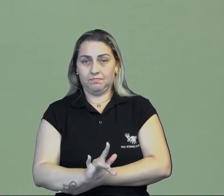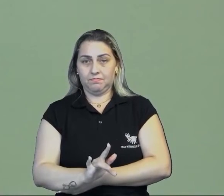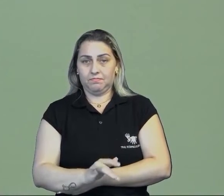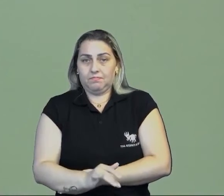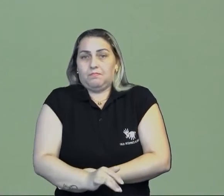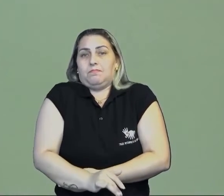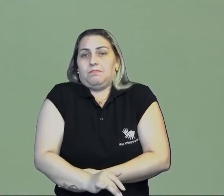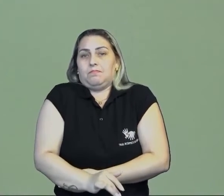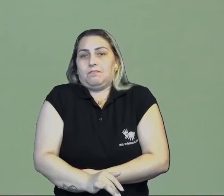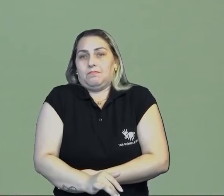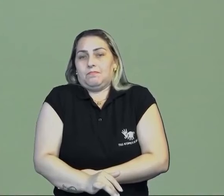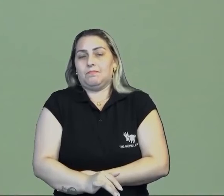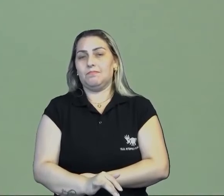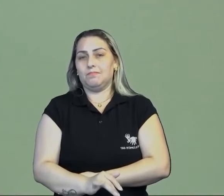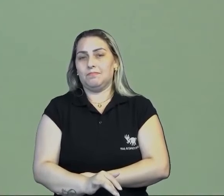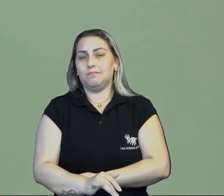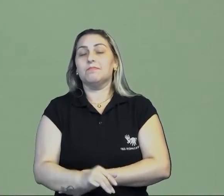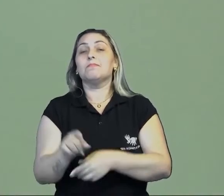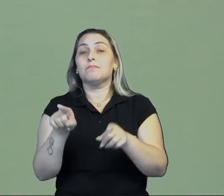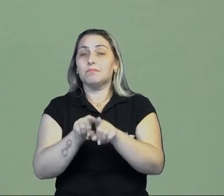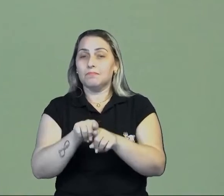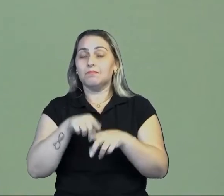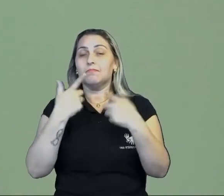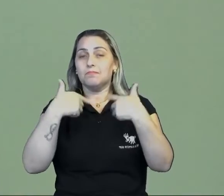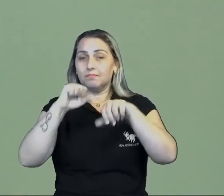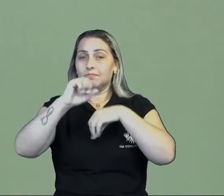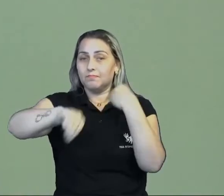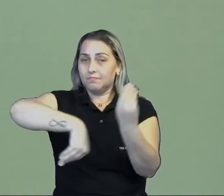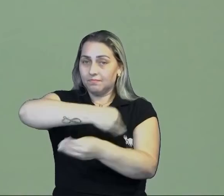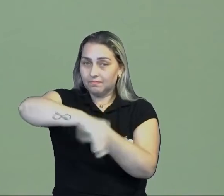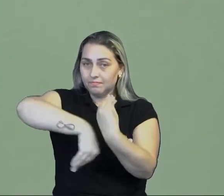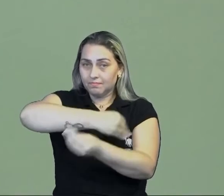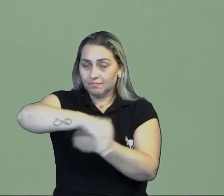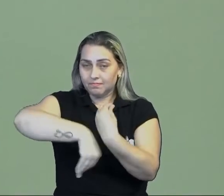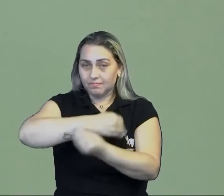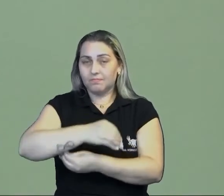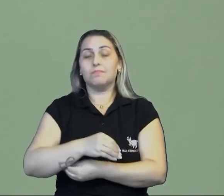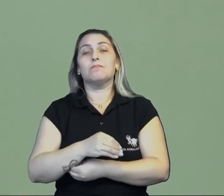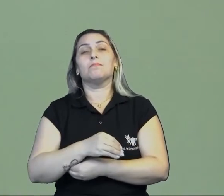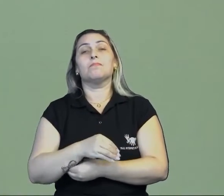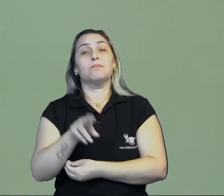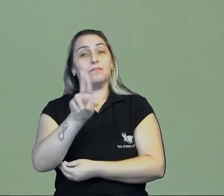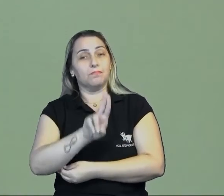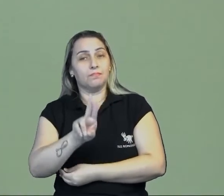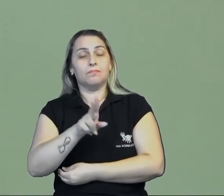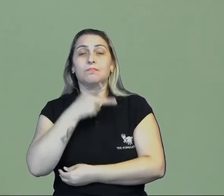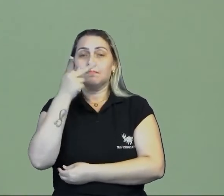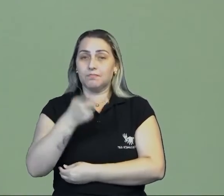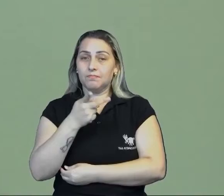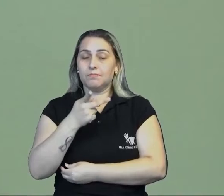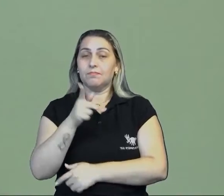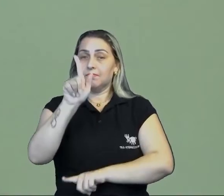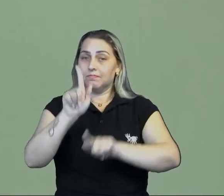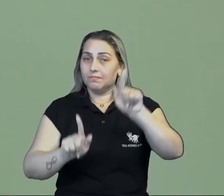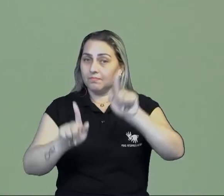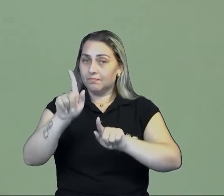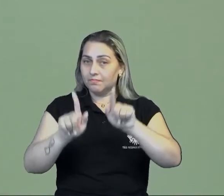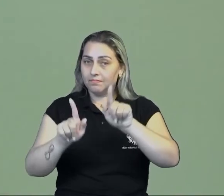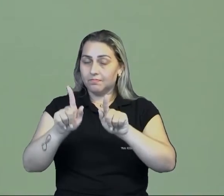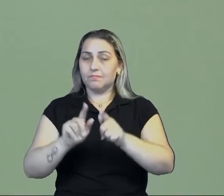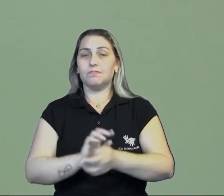os ombros, eu usei a linguagem mista também, porque eu usei a fala e o gesto.